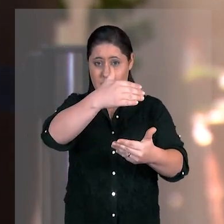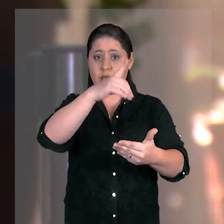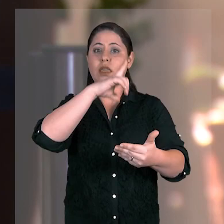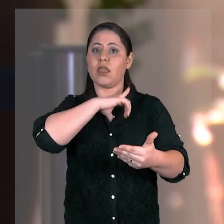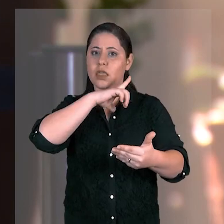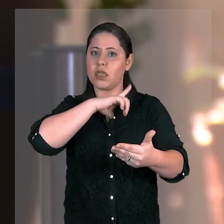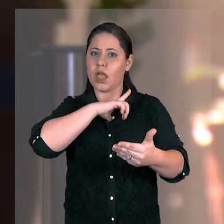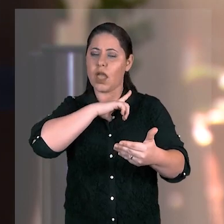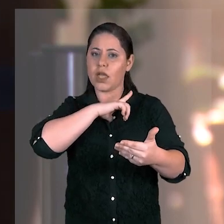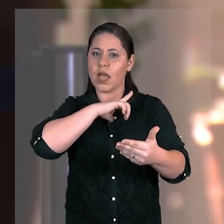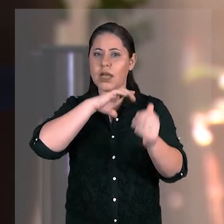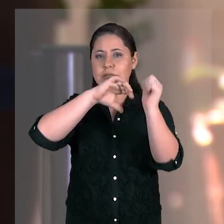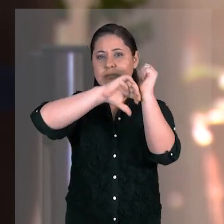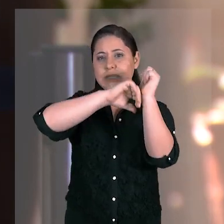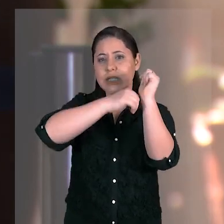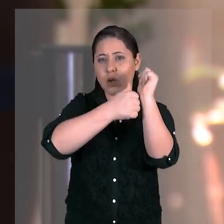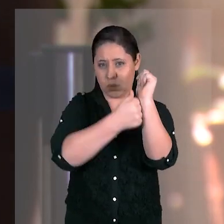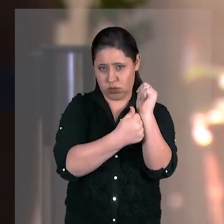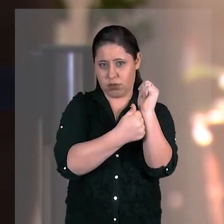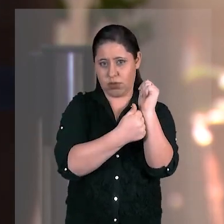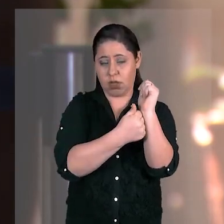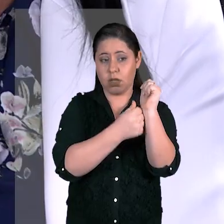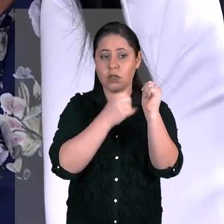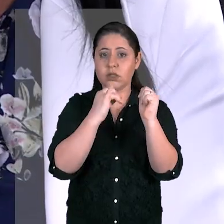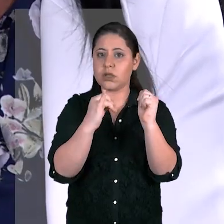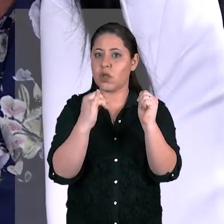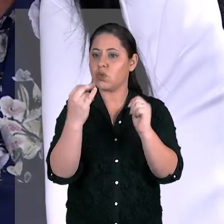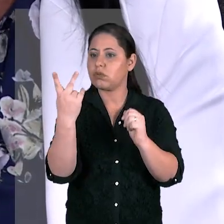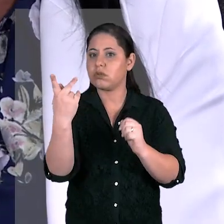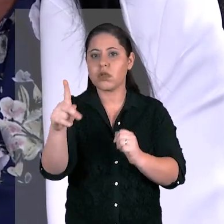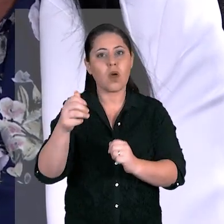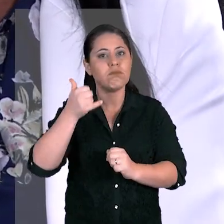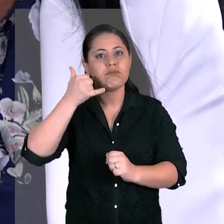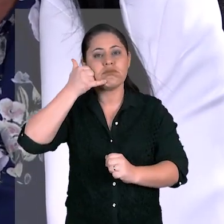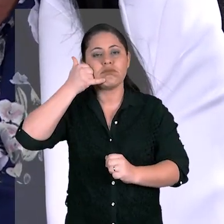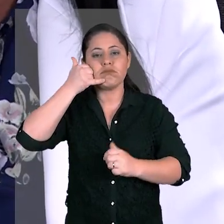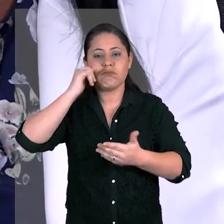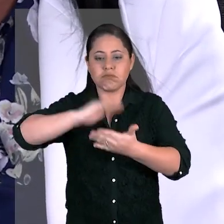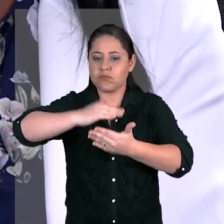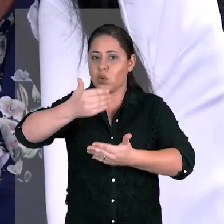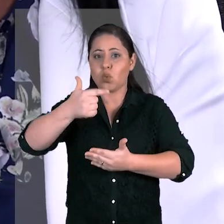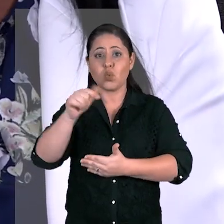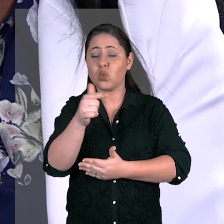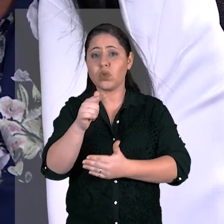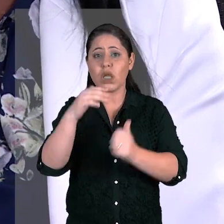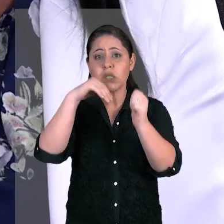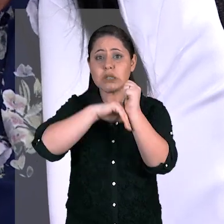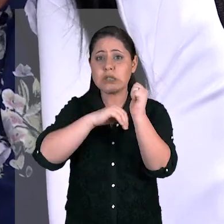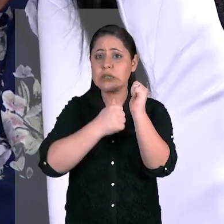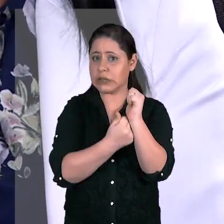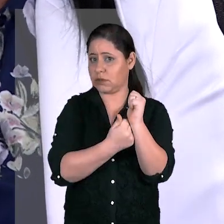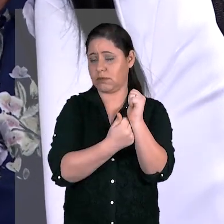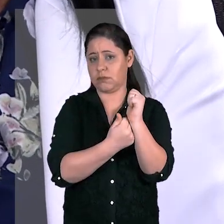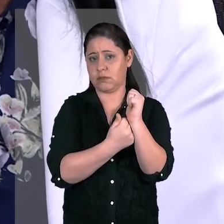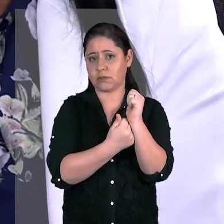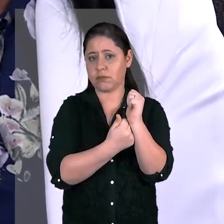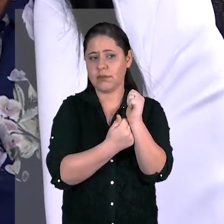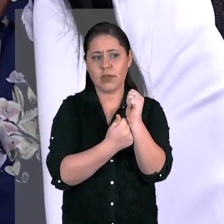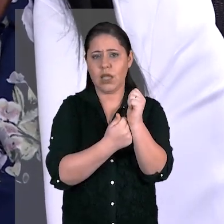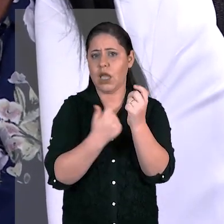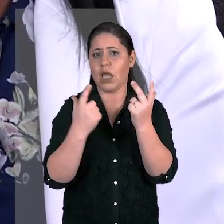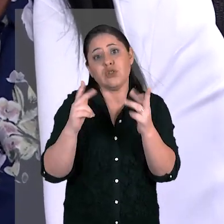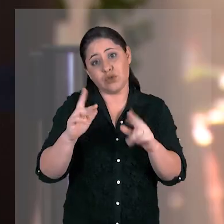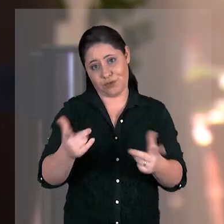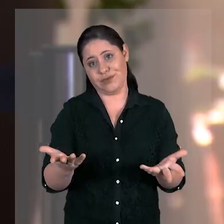dispositivo que tenha um bloqueio. Se o seu dispositivo não conter senha, claro que não vai ficar configurada